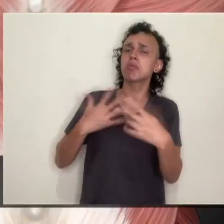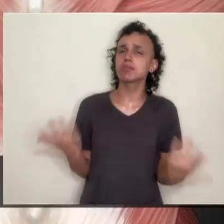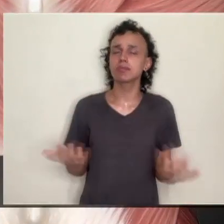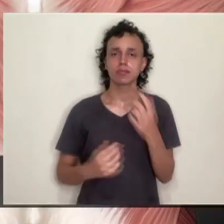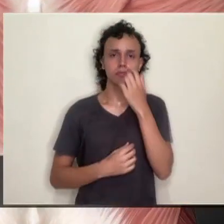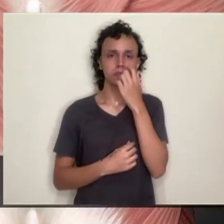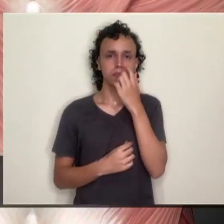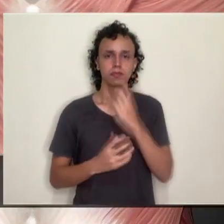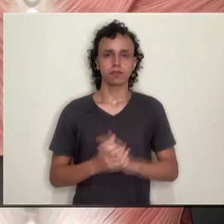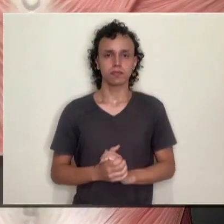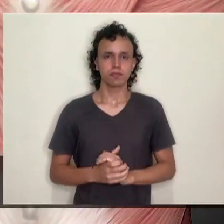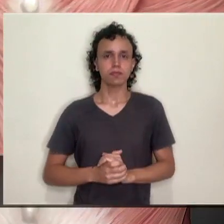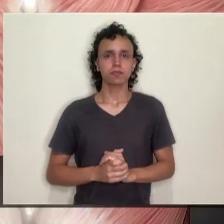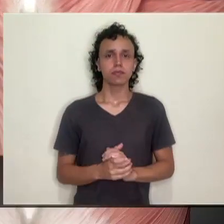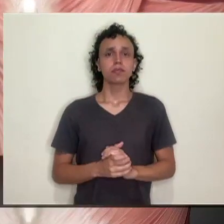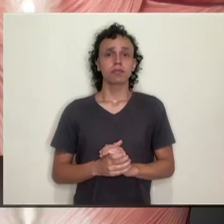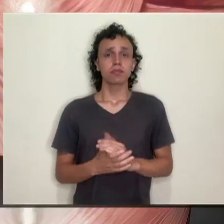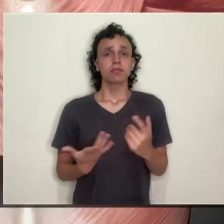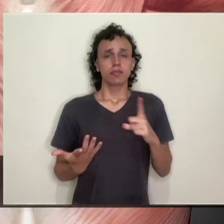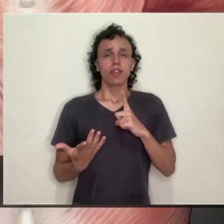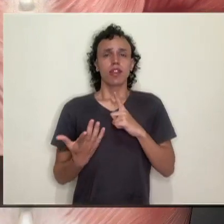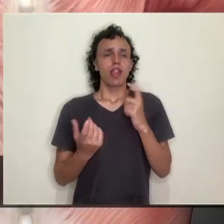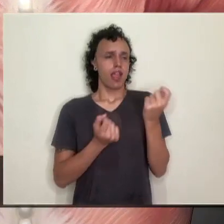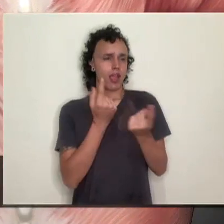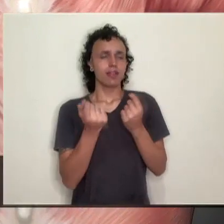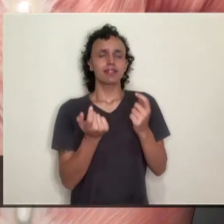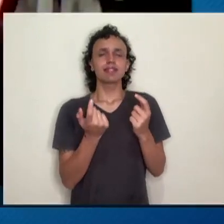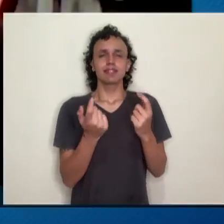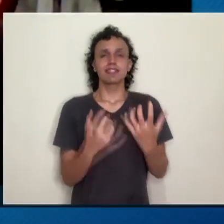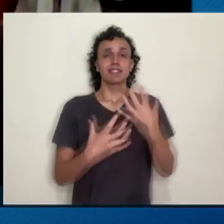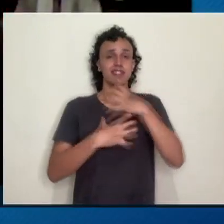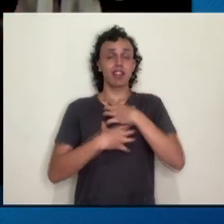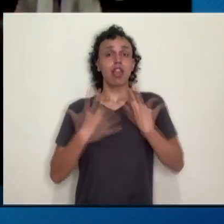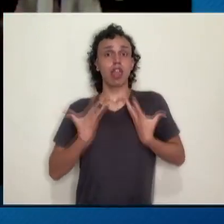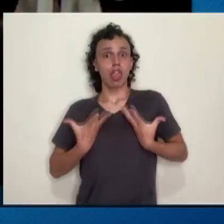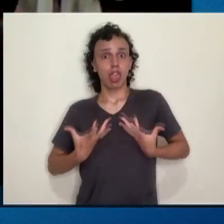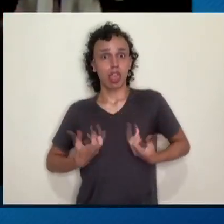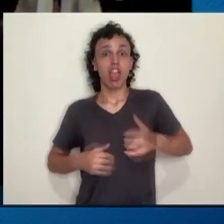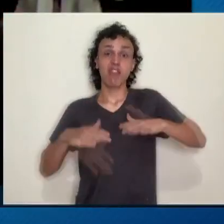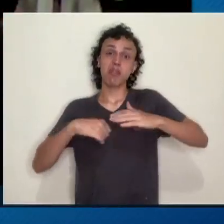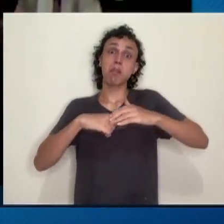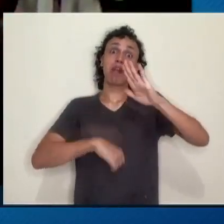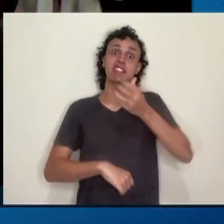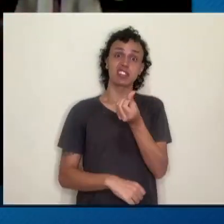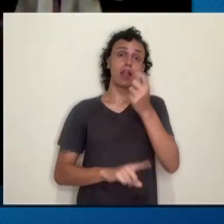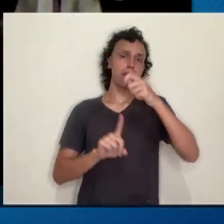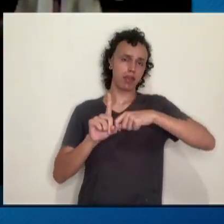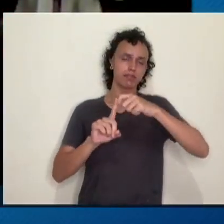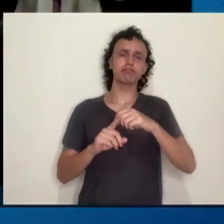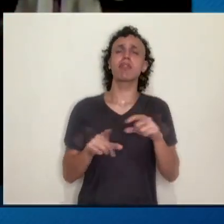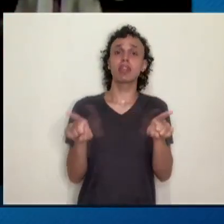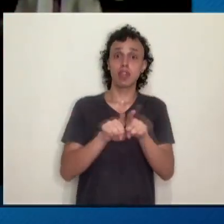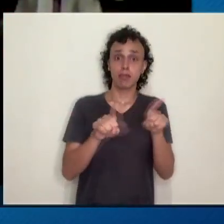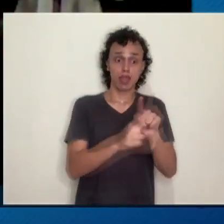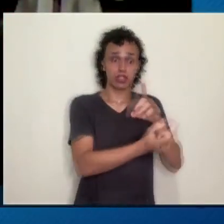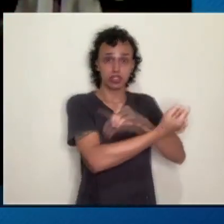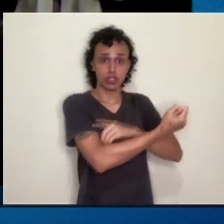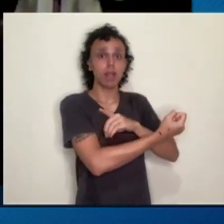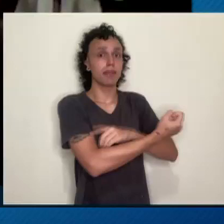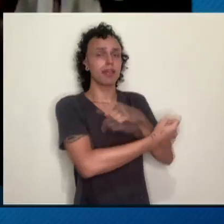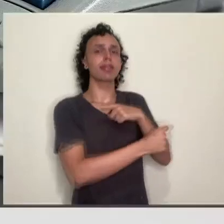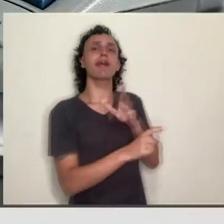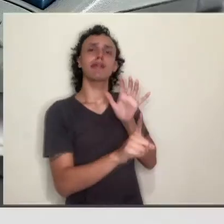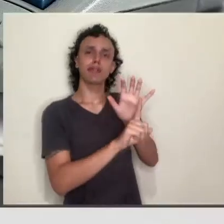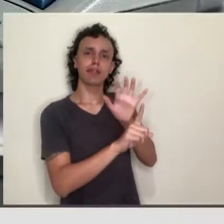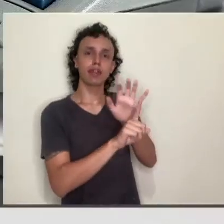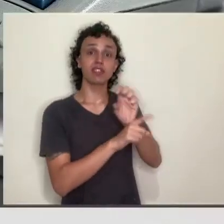afetados, né? A fadiga que tem gente que relatou por mais de 6 meses. Parece que há associação entre Covid e ter mais diabetes, ou seja,